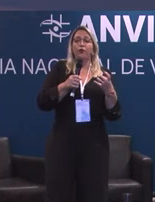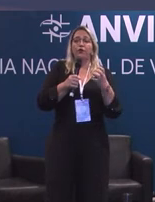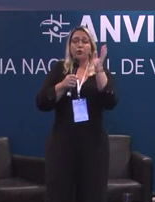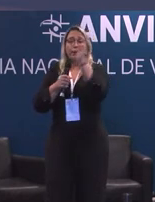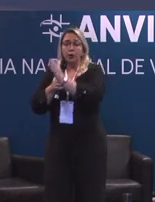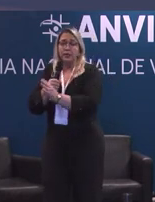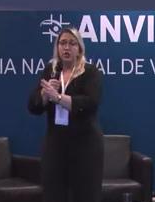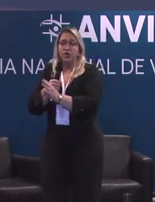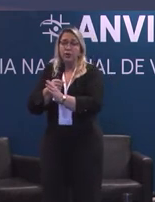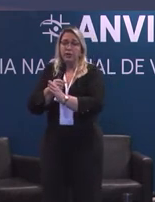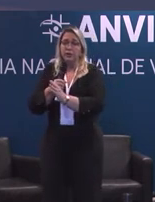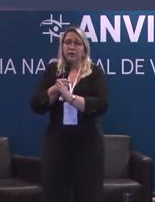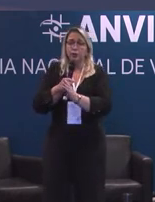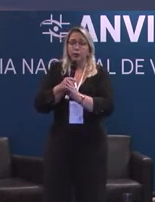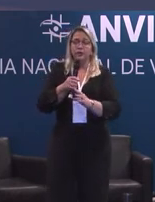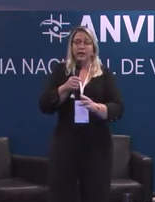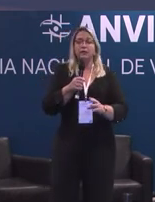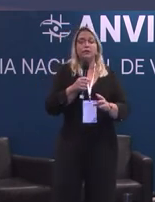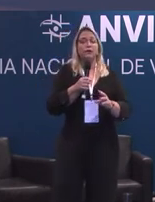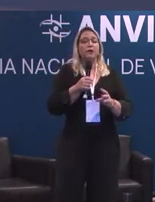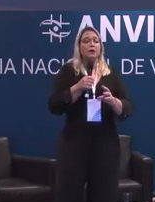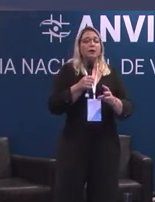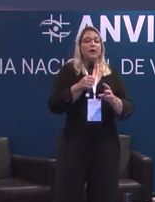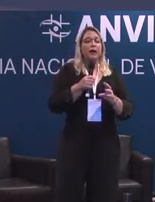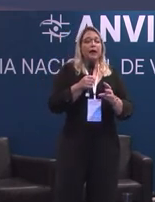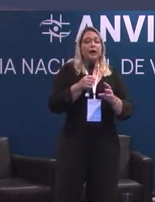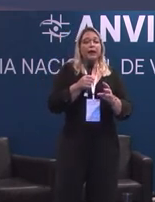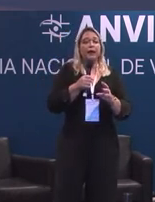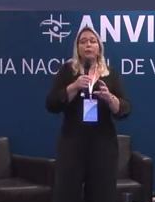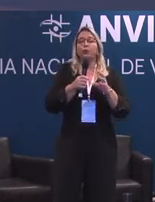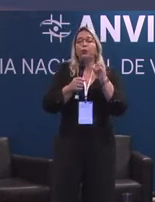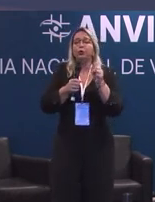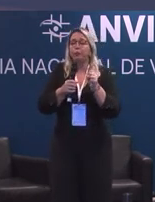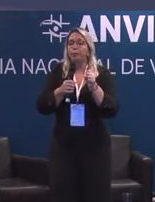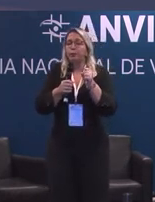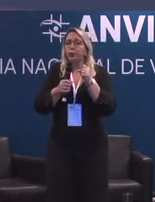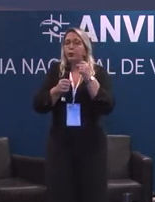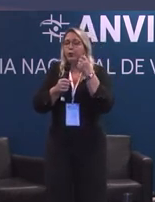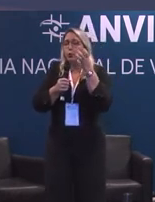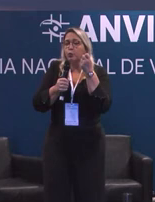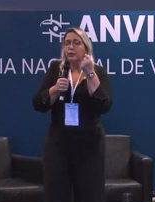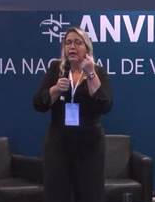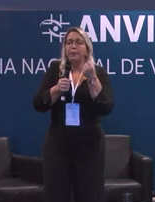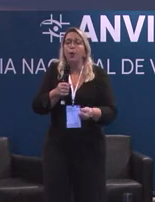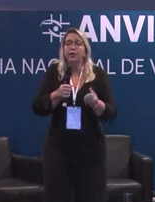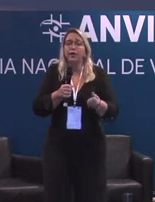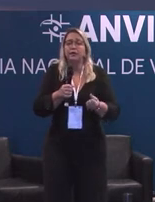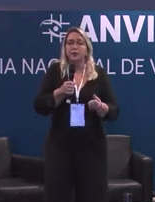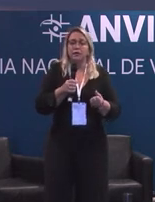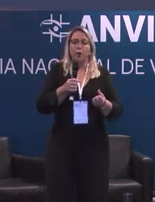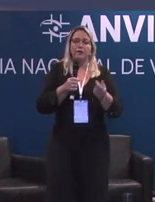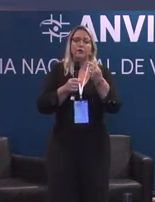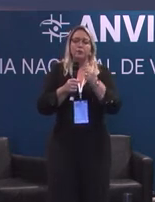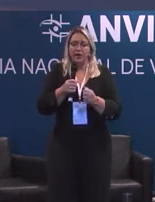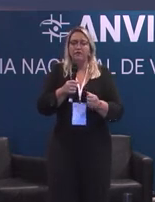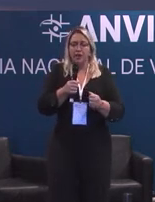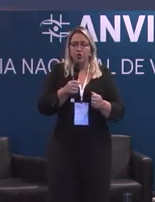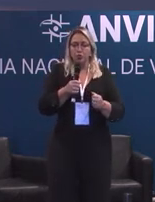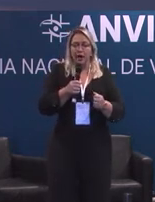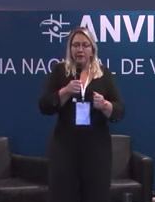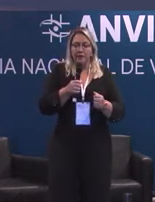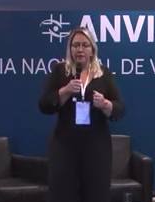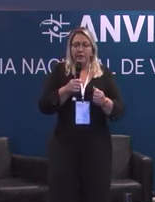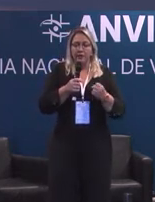feito após a instauração do processo, era muito, tinha pouquíssimas informações para quem vai